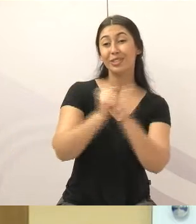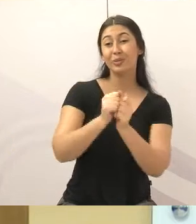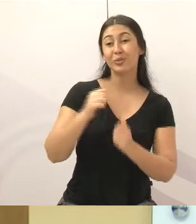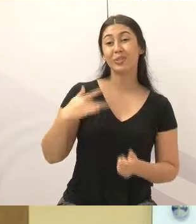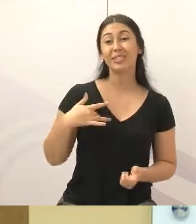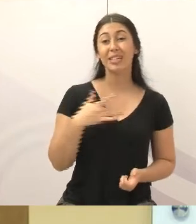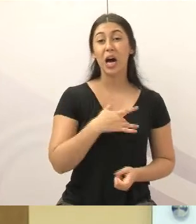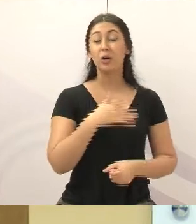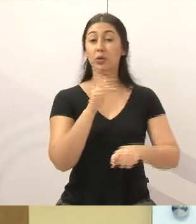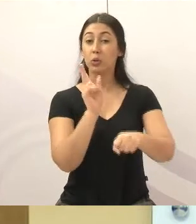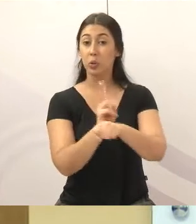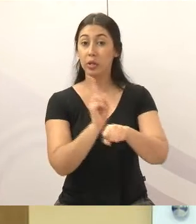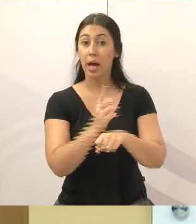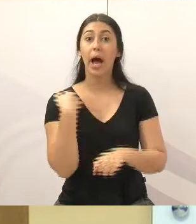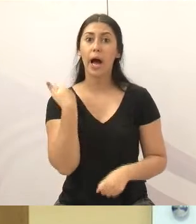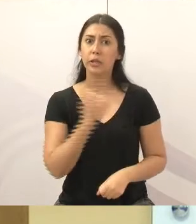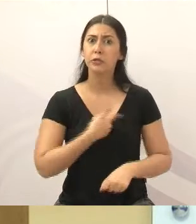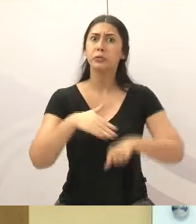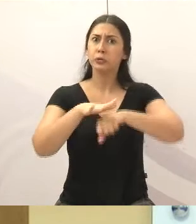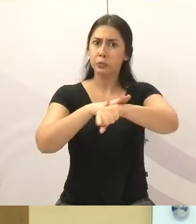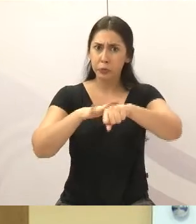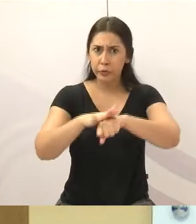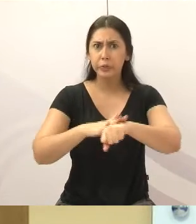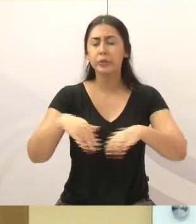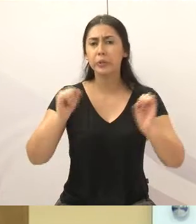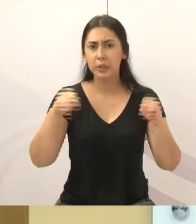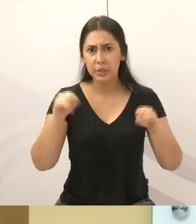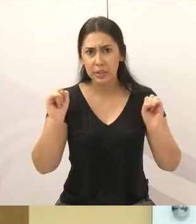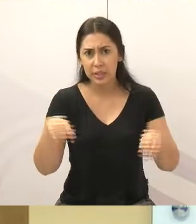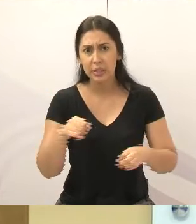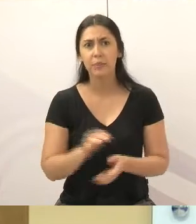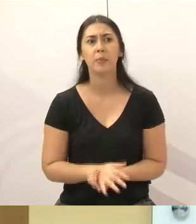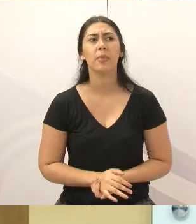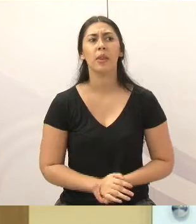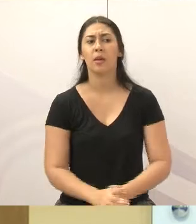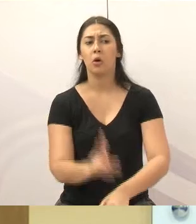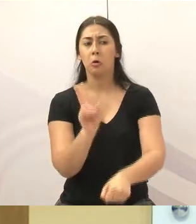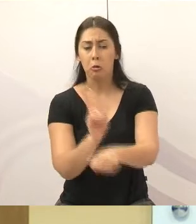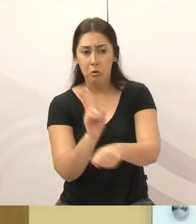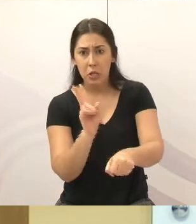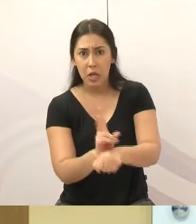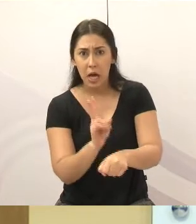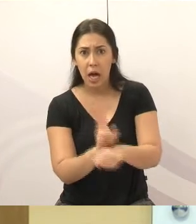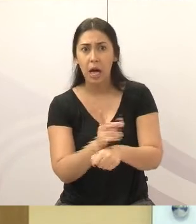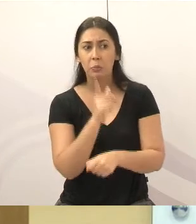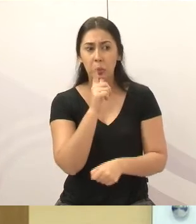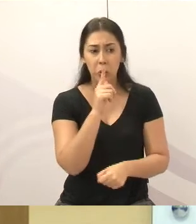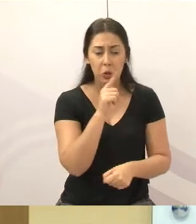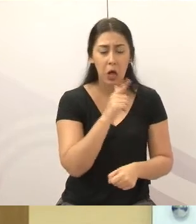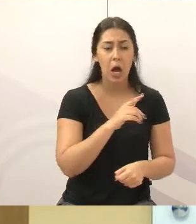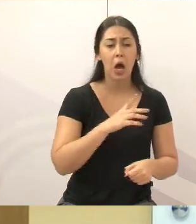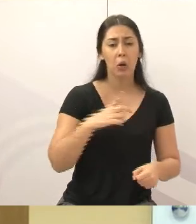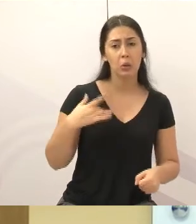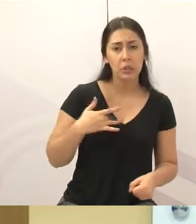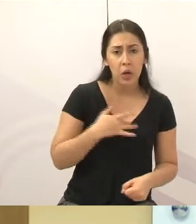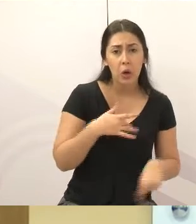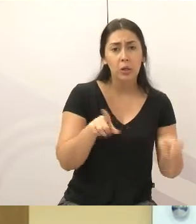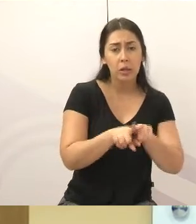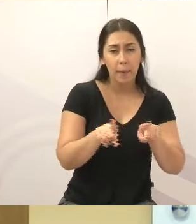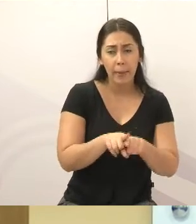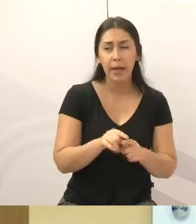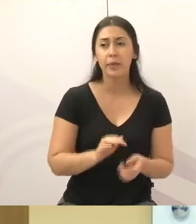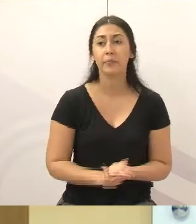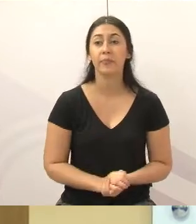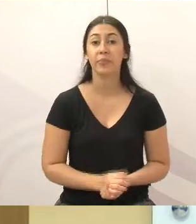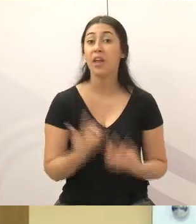cidade. Então, isso foi conversado, foi reiterado, a Vigilância Sanitária de Jacareí aprova esta conduta, porque nós estamos falando de, como disse o